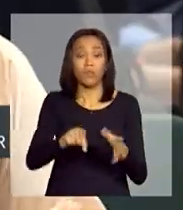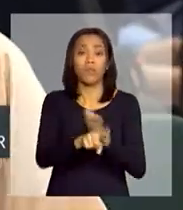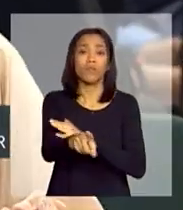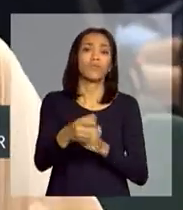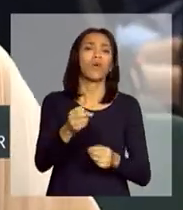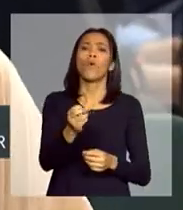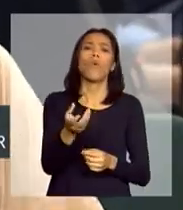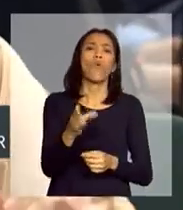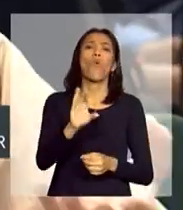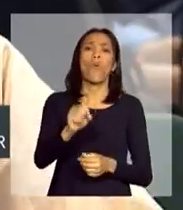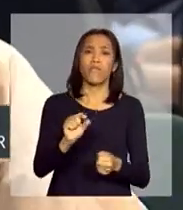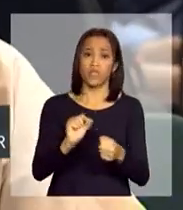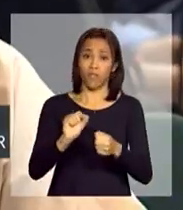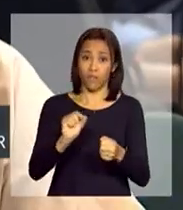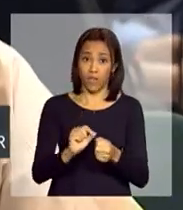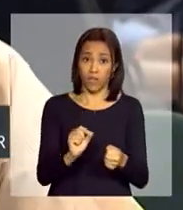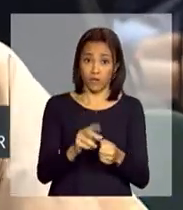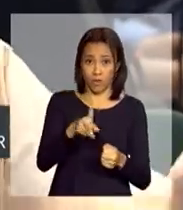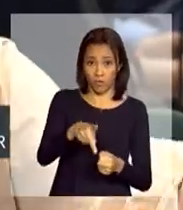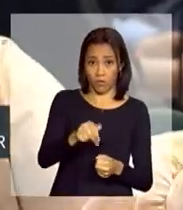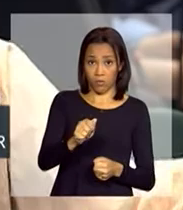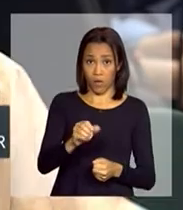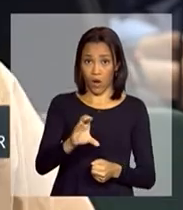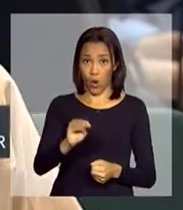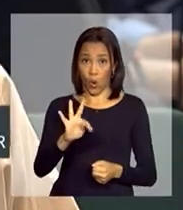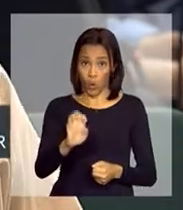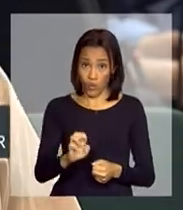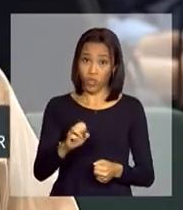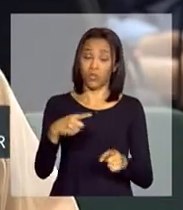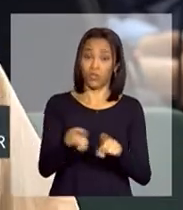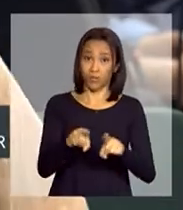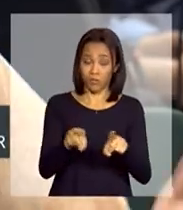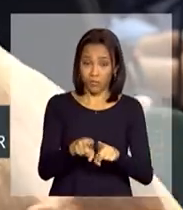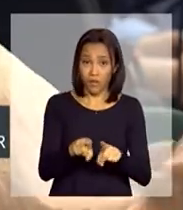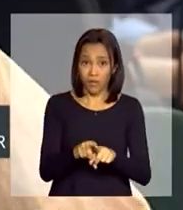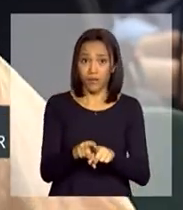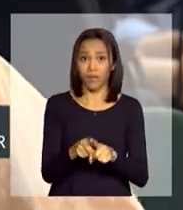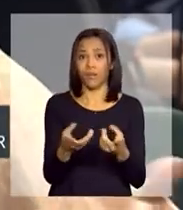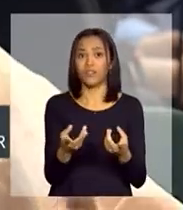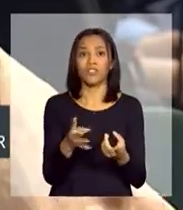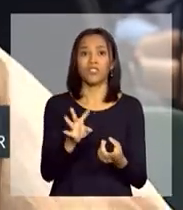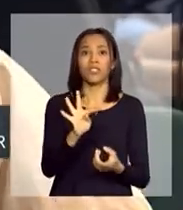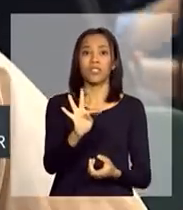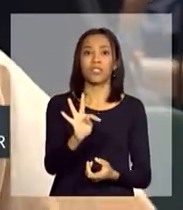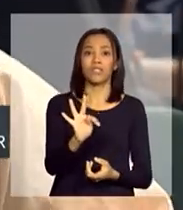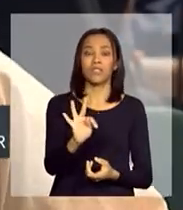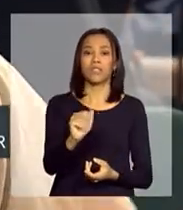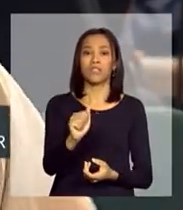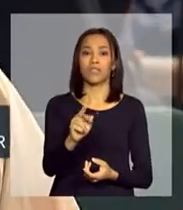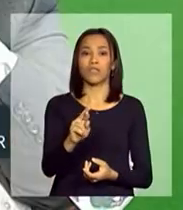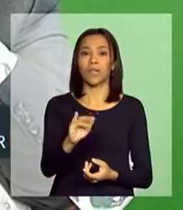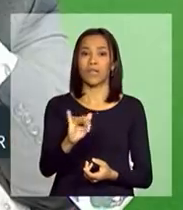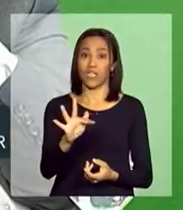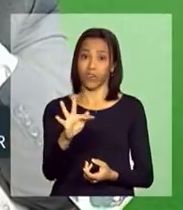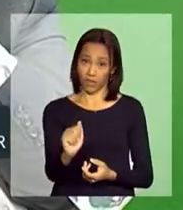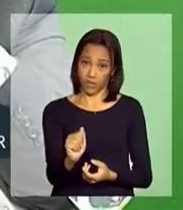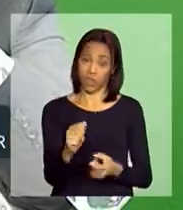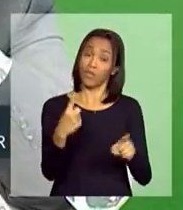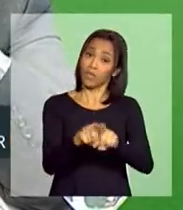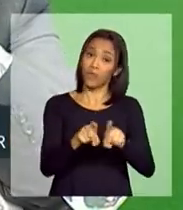o que vai ser feito com relação aos pacotes de tarifas e a da lista por favor secretária assim a gente pode considerar uma coisa